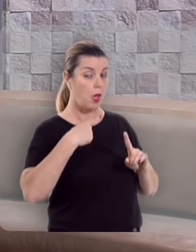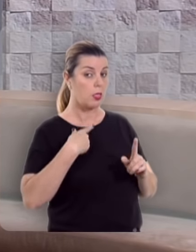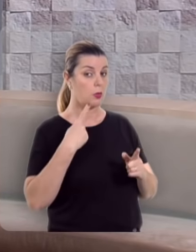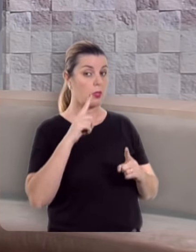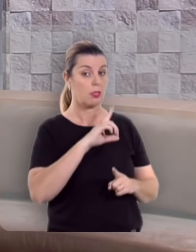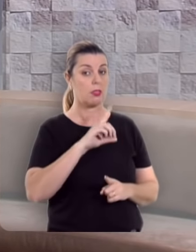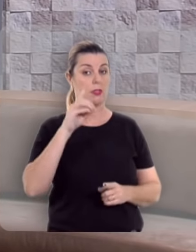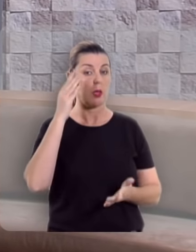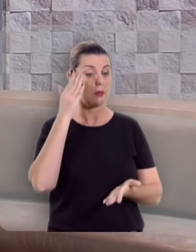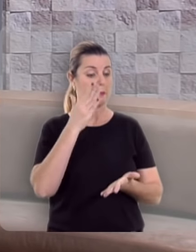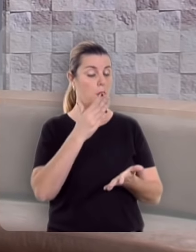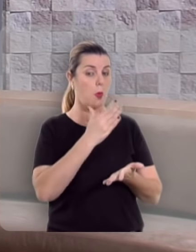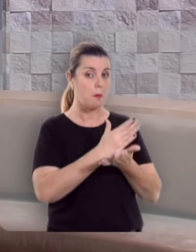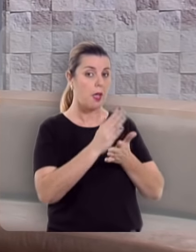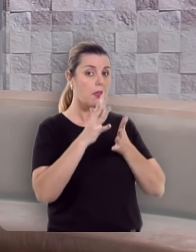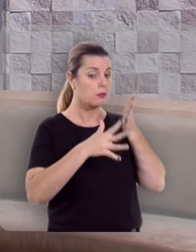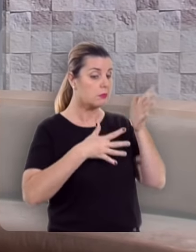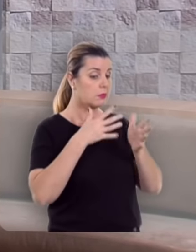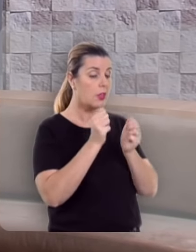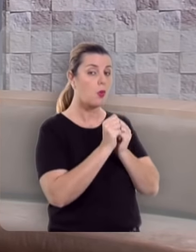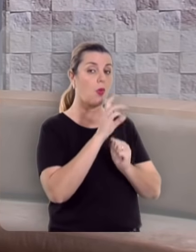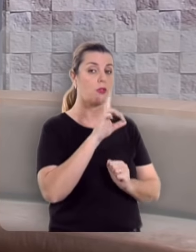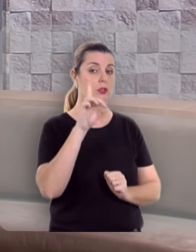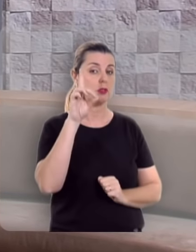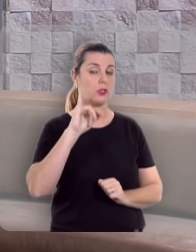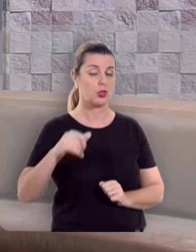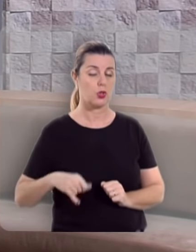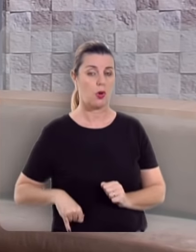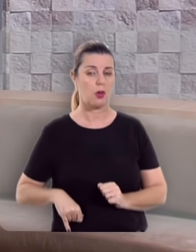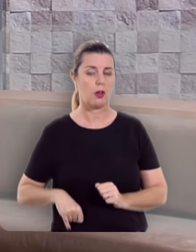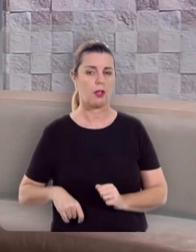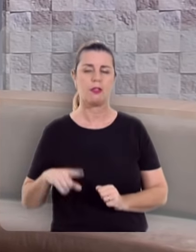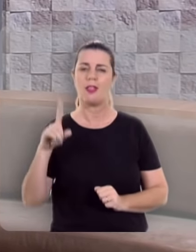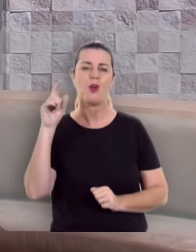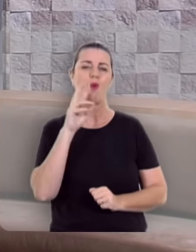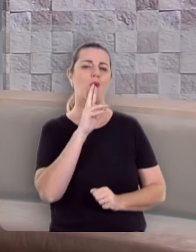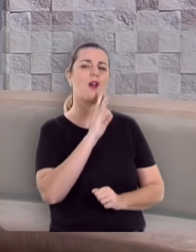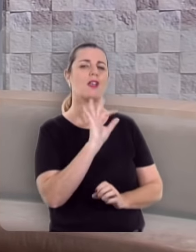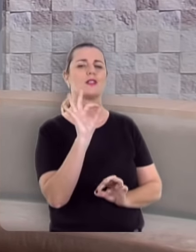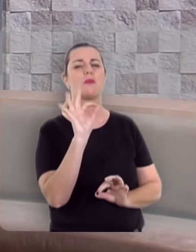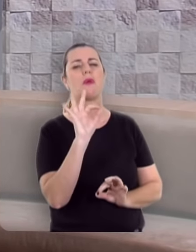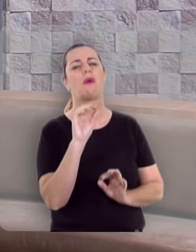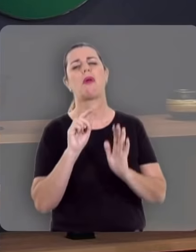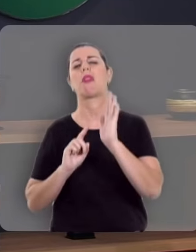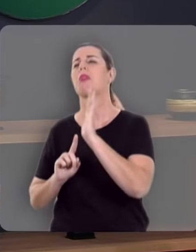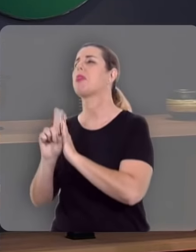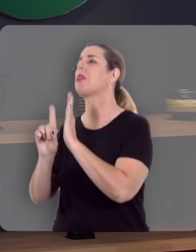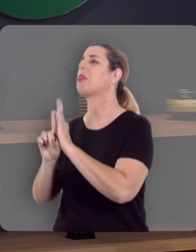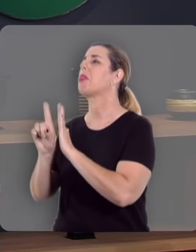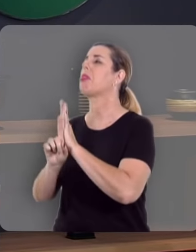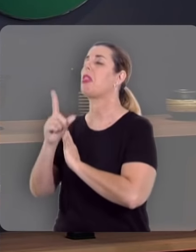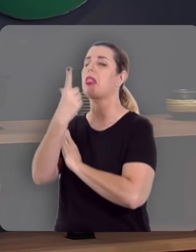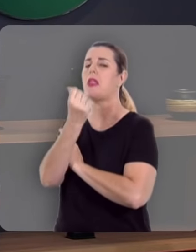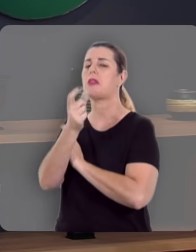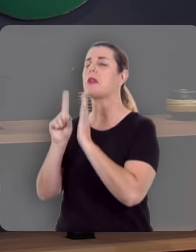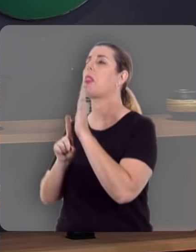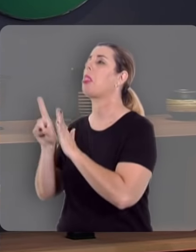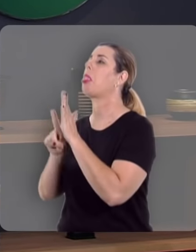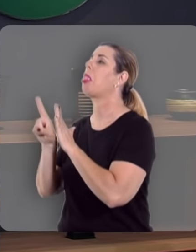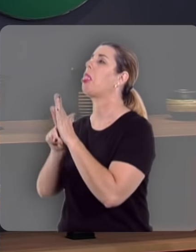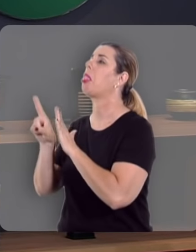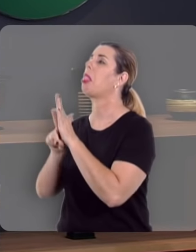eloquente, Deus rompe o silêncio e começa a falar com ele. Porém, quando Deus